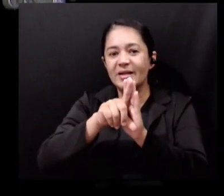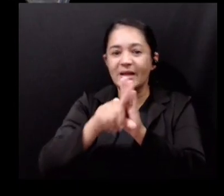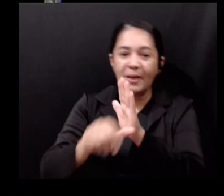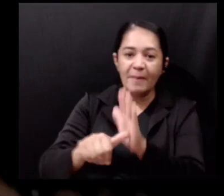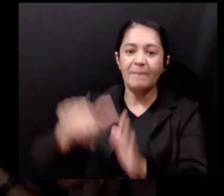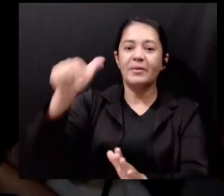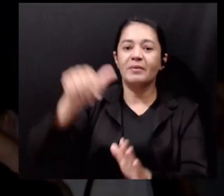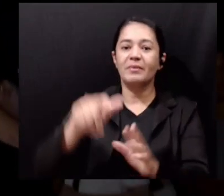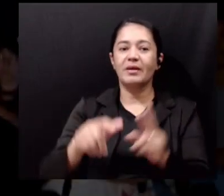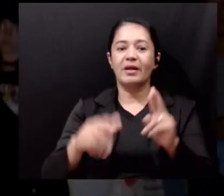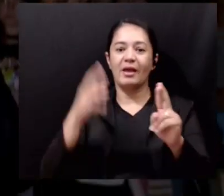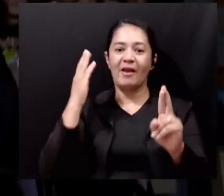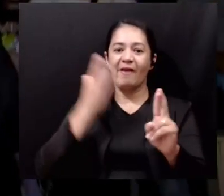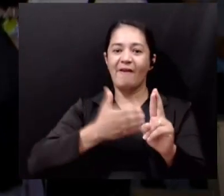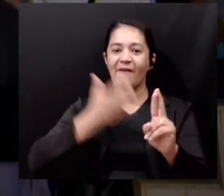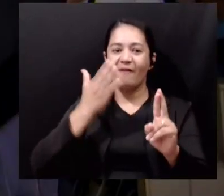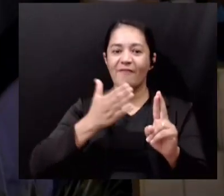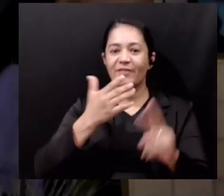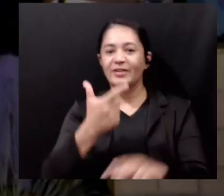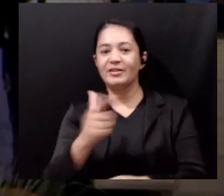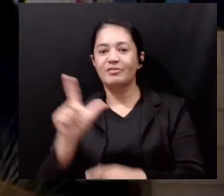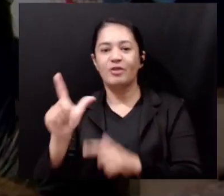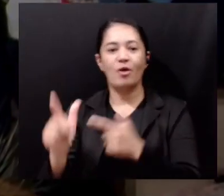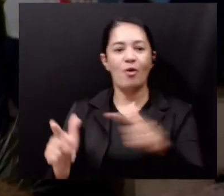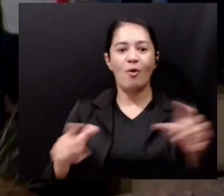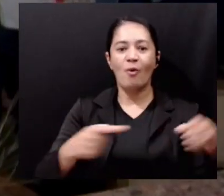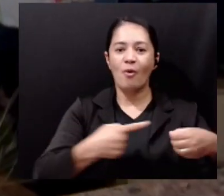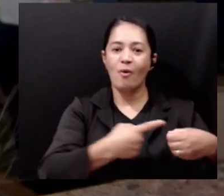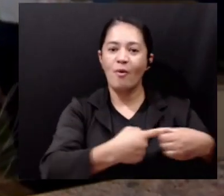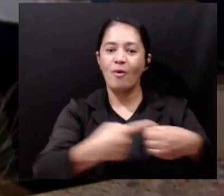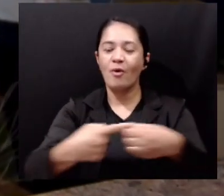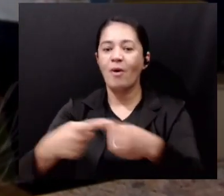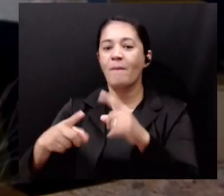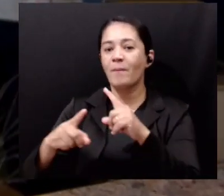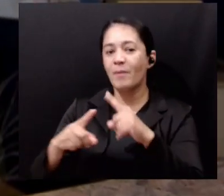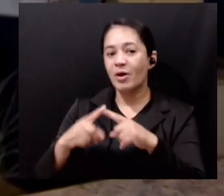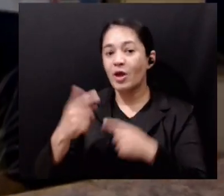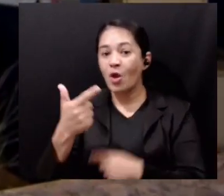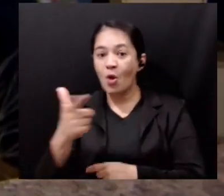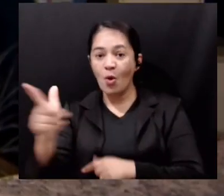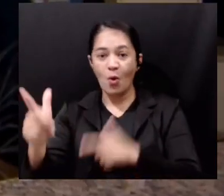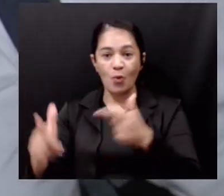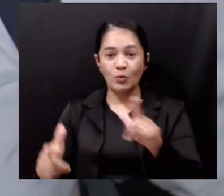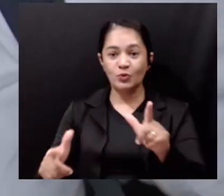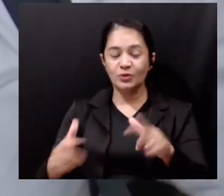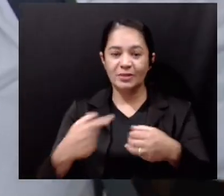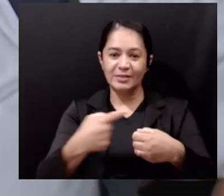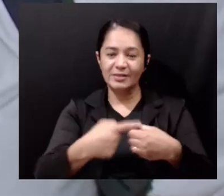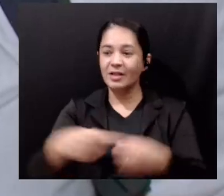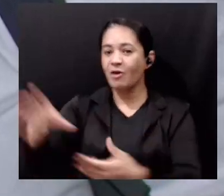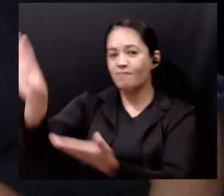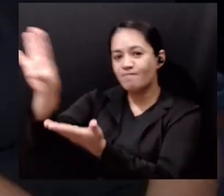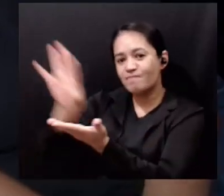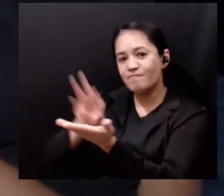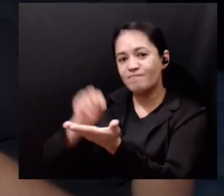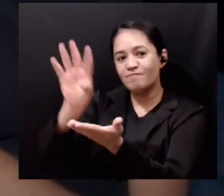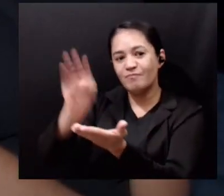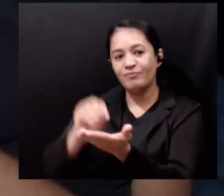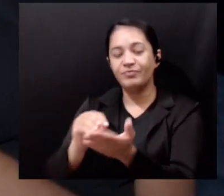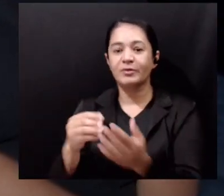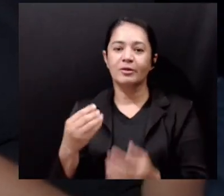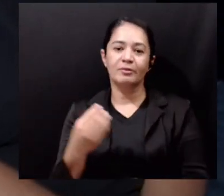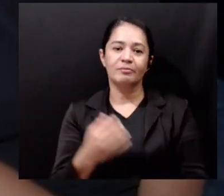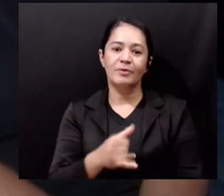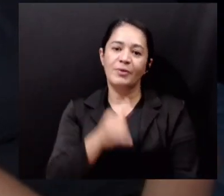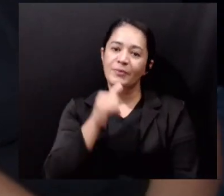Eu já sei que ela já tem inspirado outras cidades e há até uma lei em âmbito federal assim, então é um dia